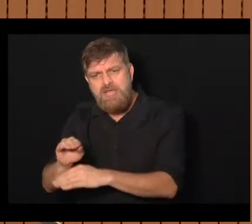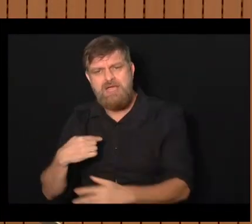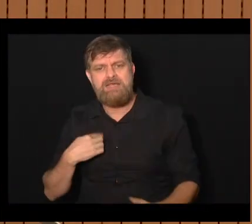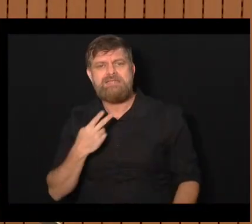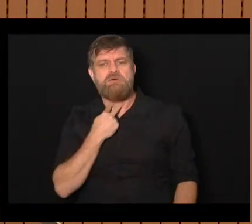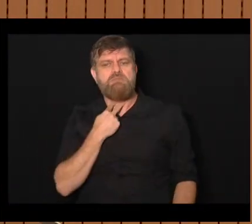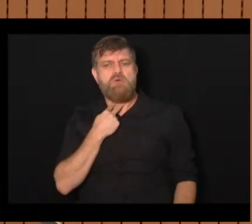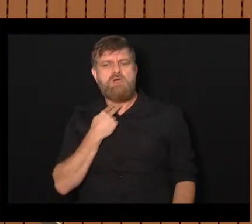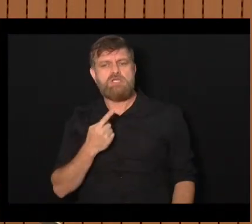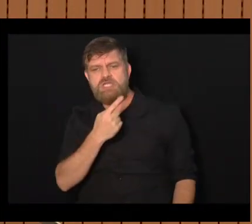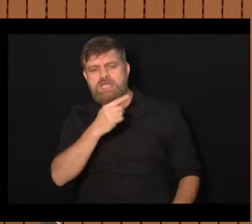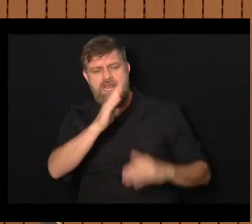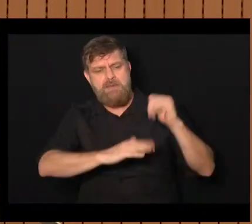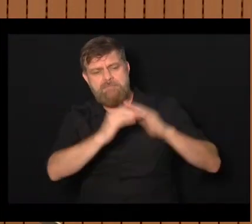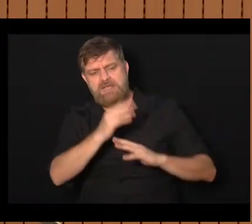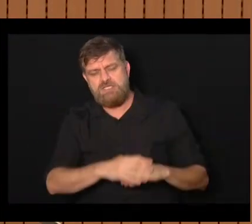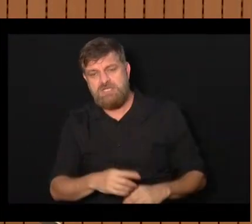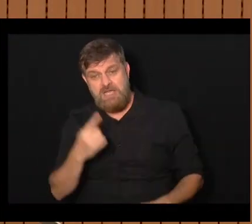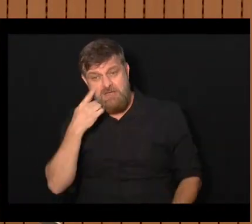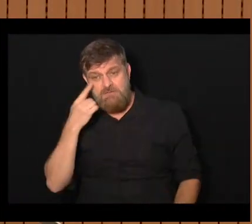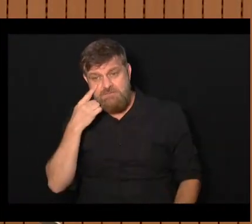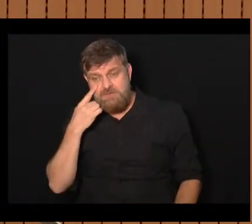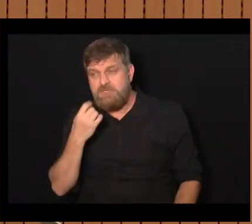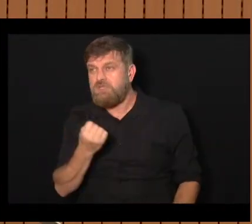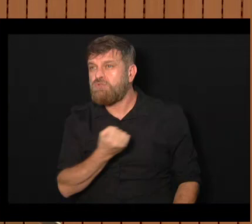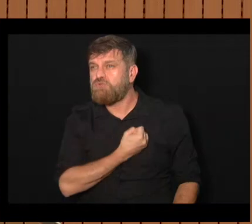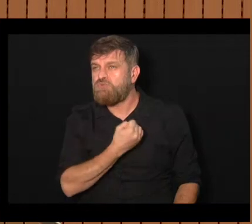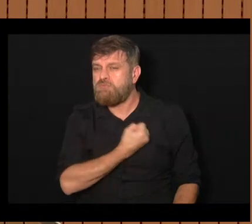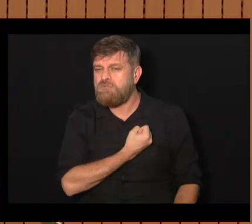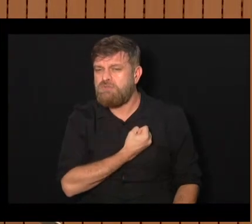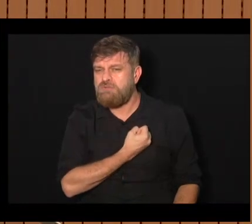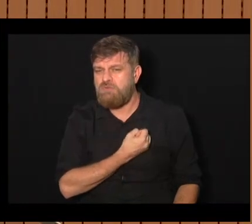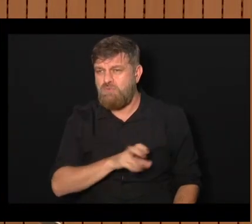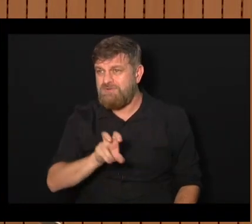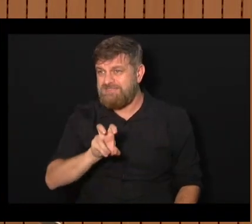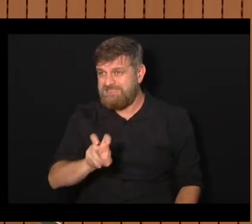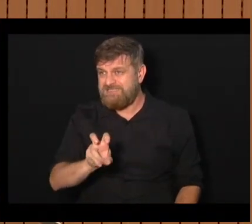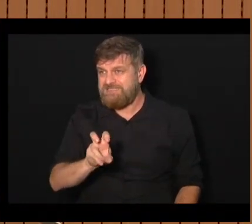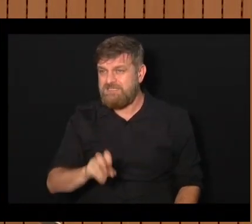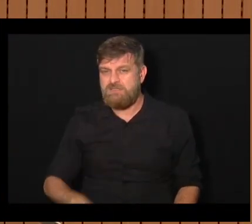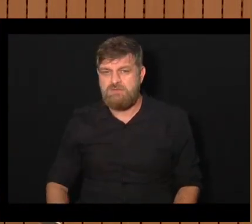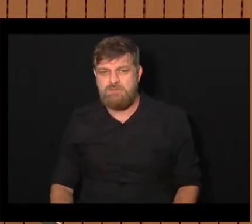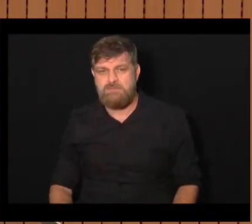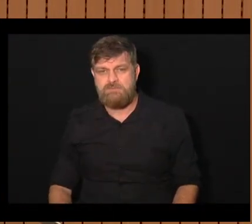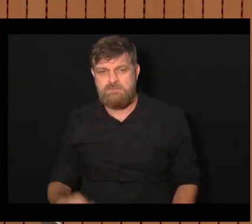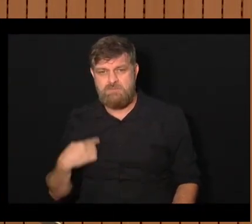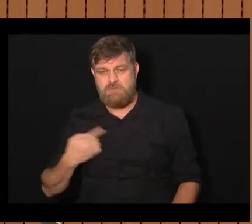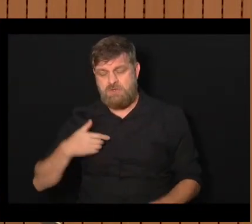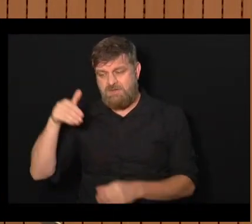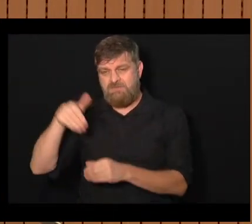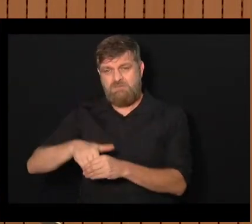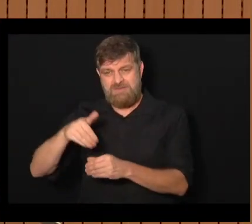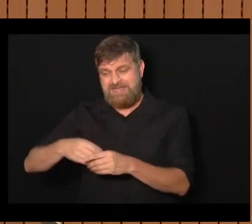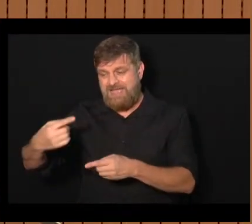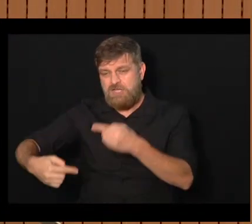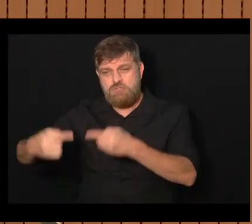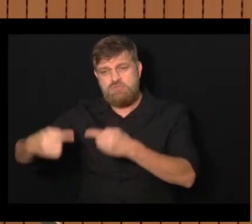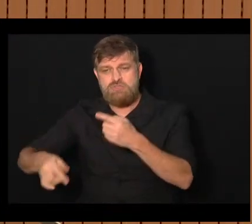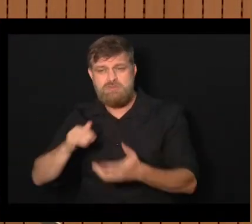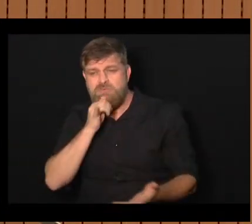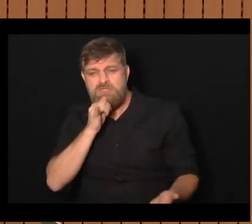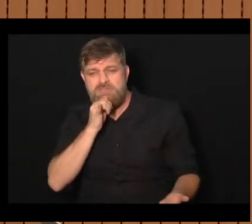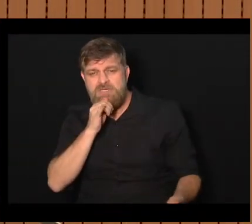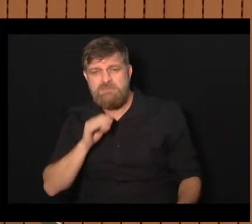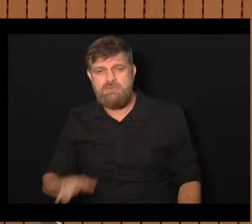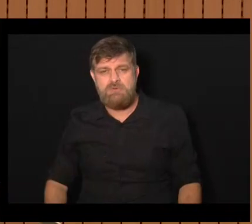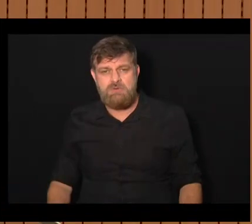como eu vi hoje no item 5, onde nós íamos discutir aqui, por exemplo,